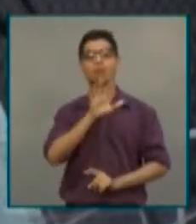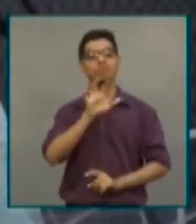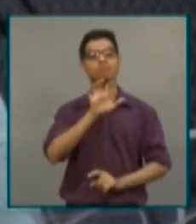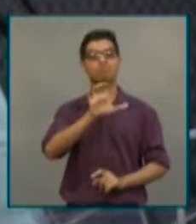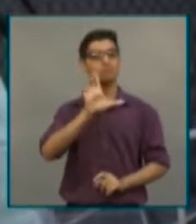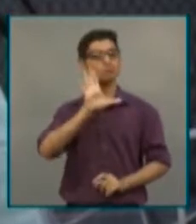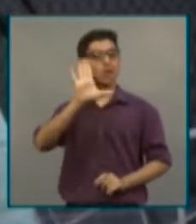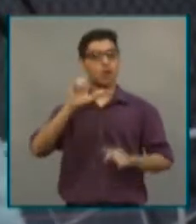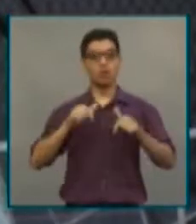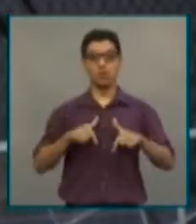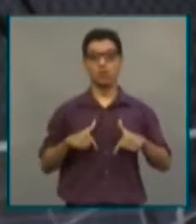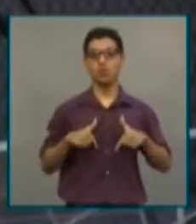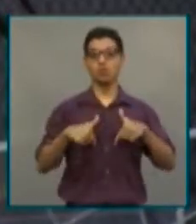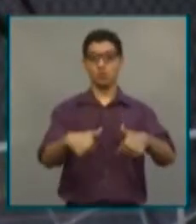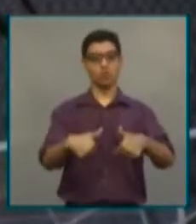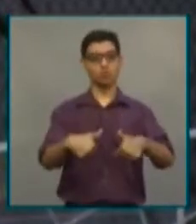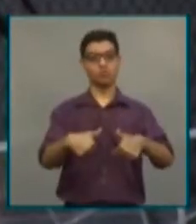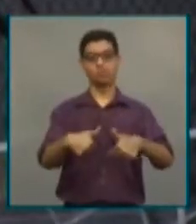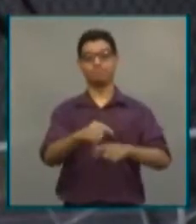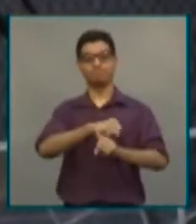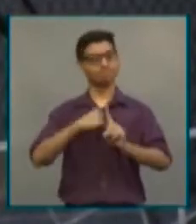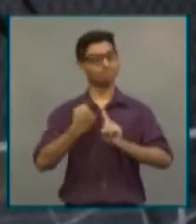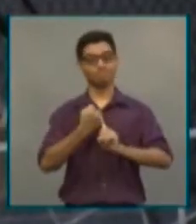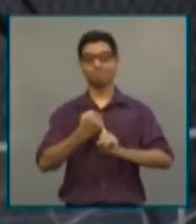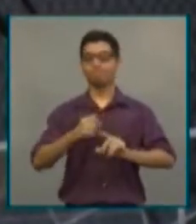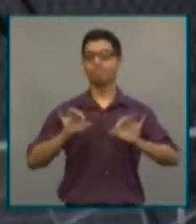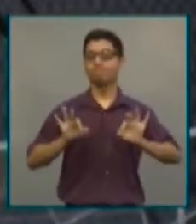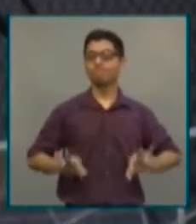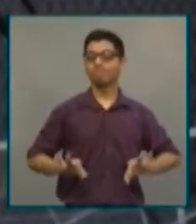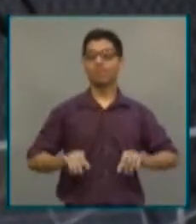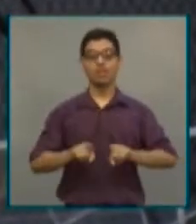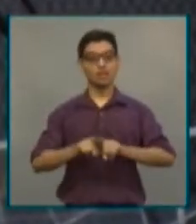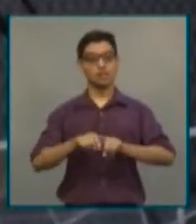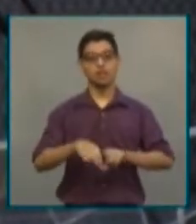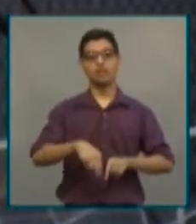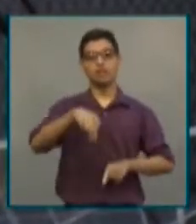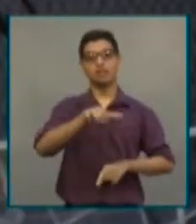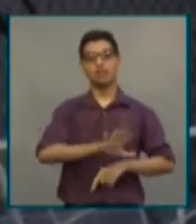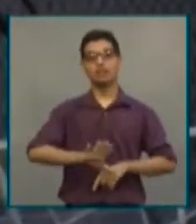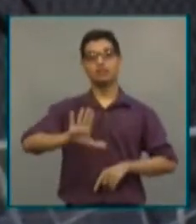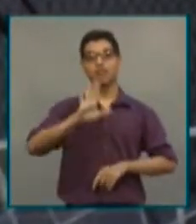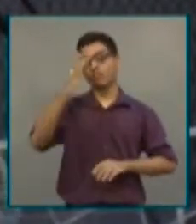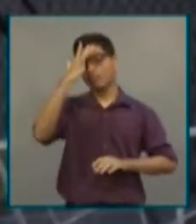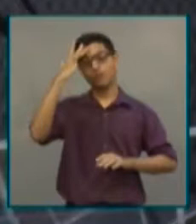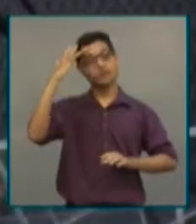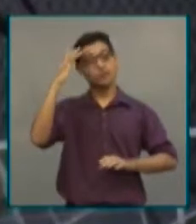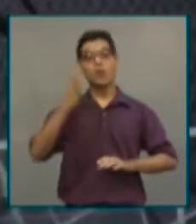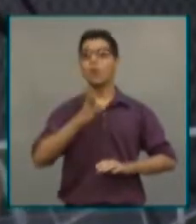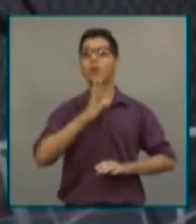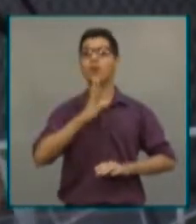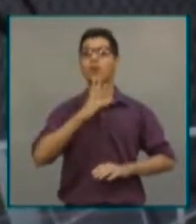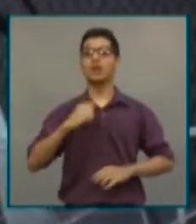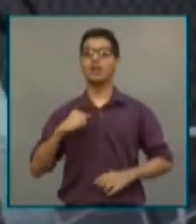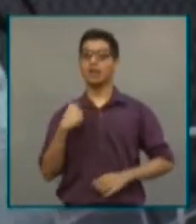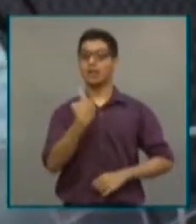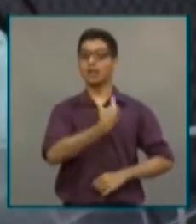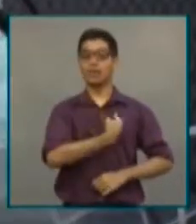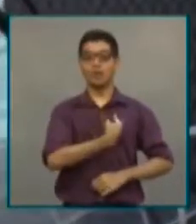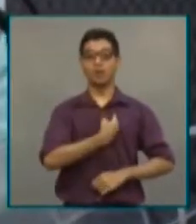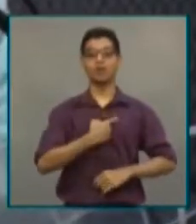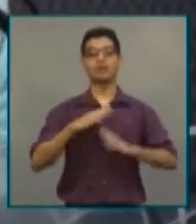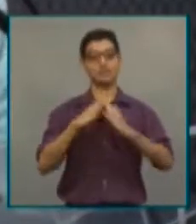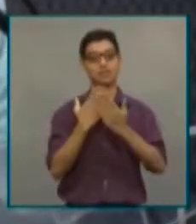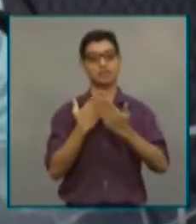das prerrogativas. Referência nacional na luta pelo crescimento da escola superior